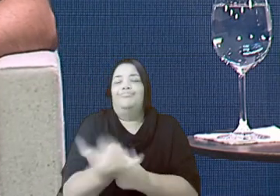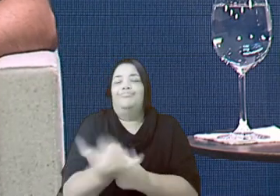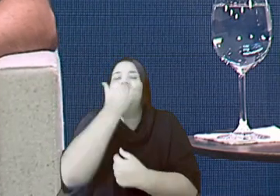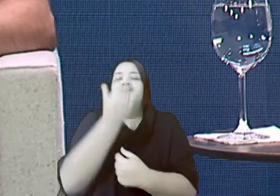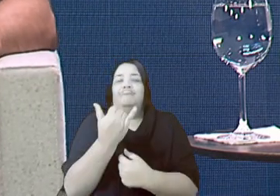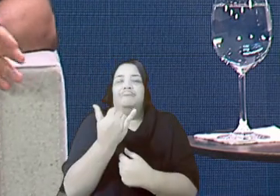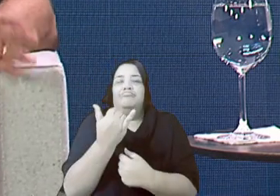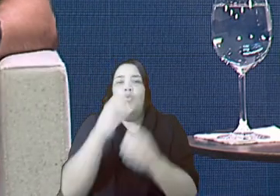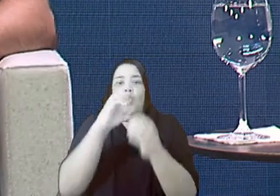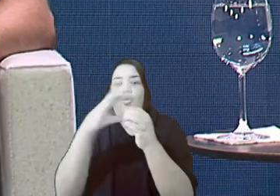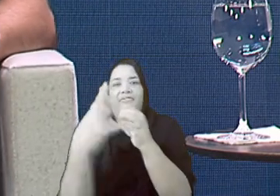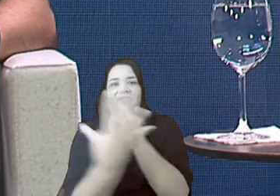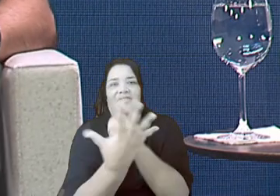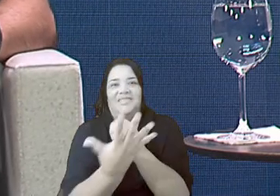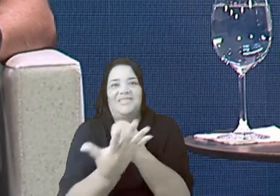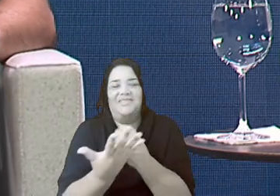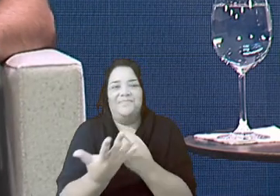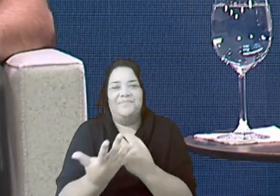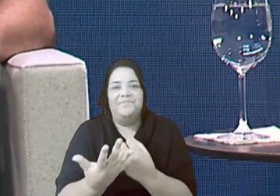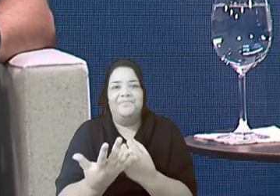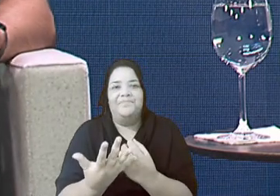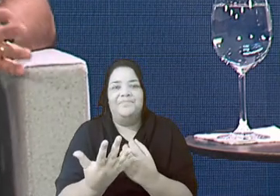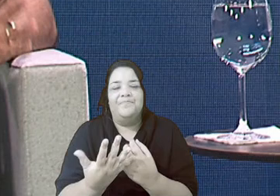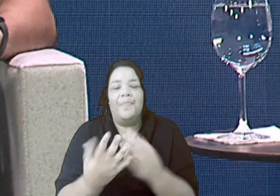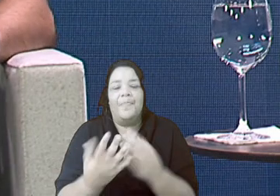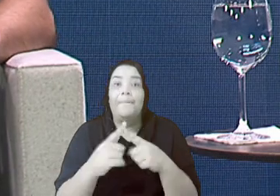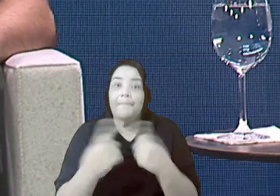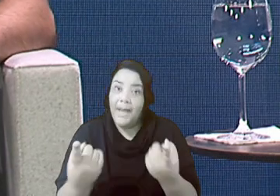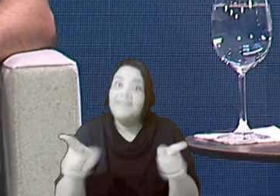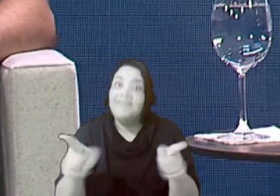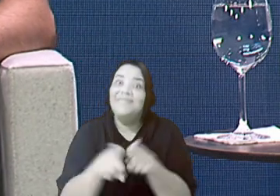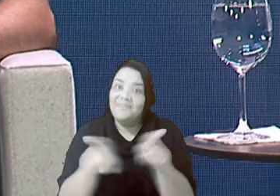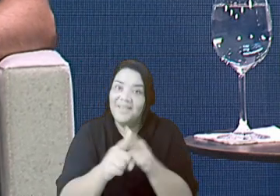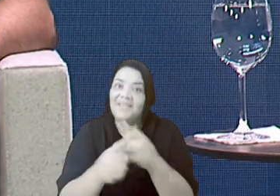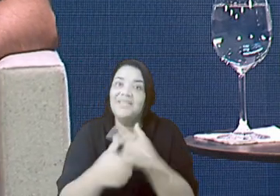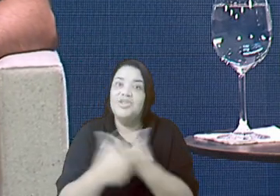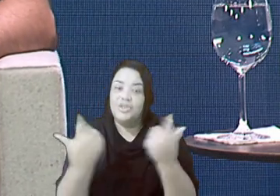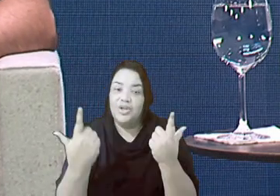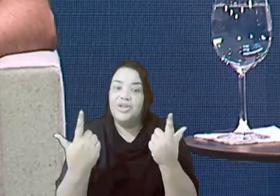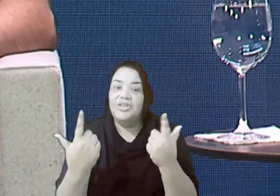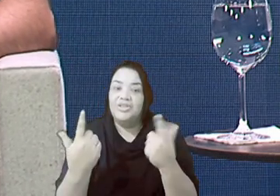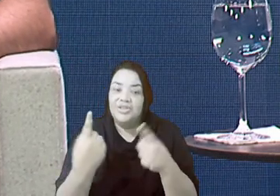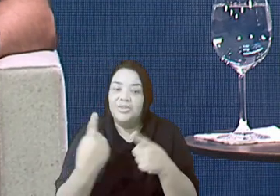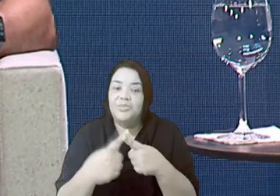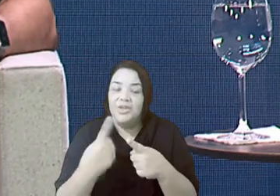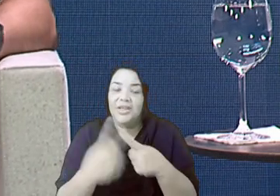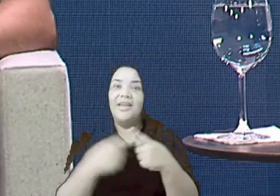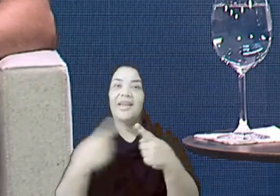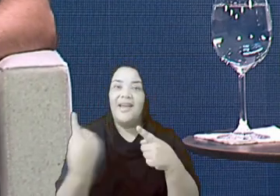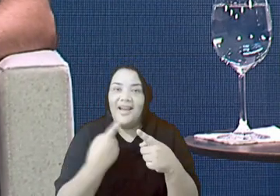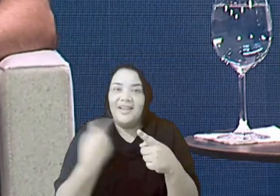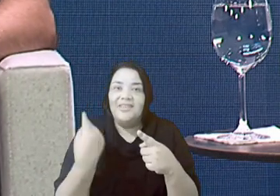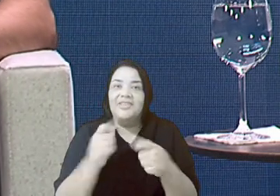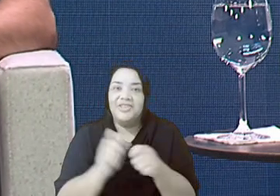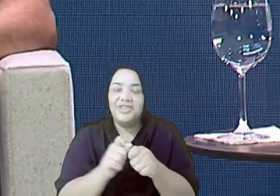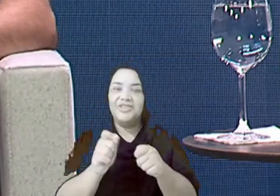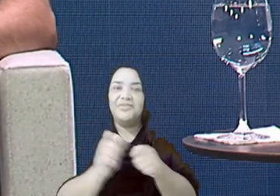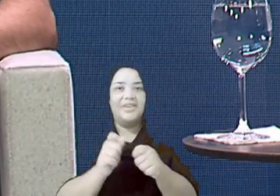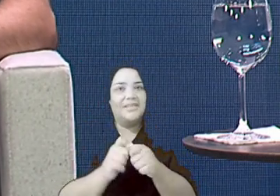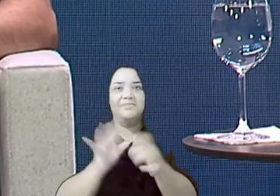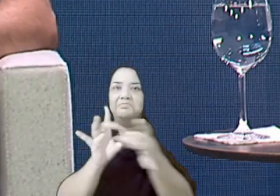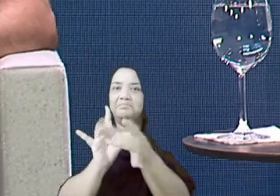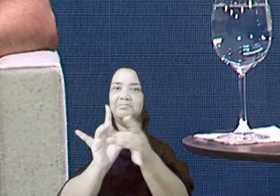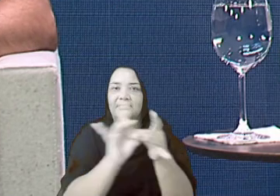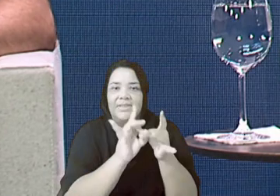mas assim a gente também teve sorte porque a gente fez uma maneira no meio do caminho com a local web e isso ajudou a gente também a ter uma